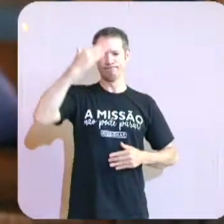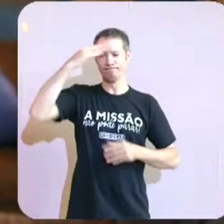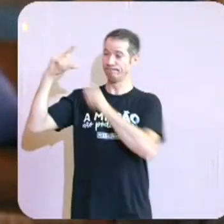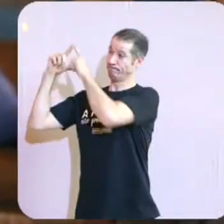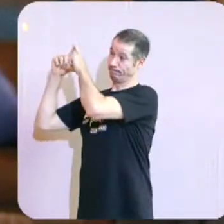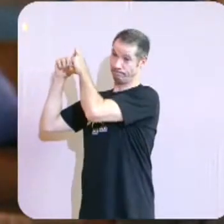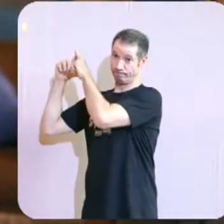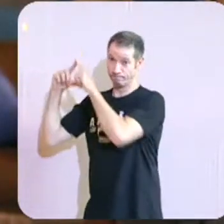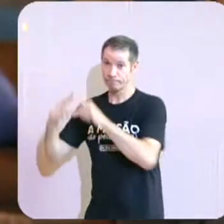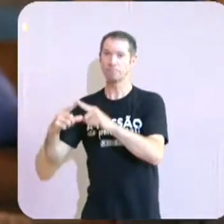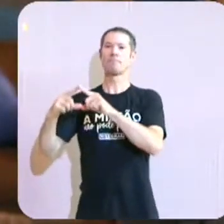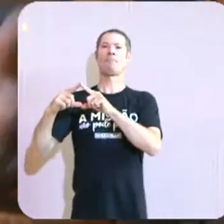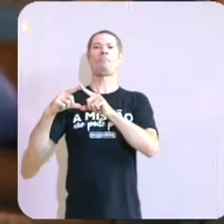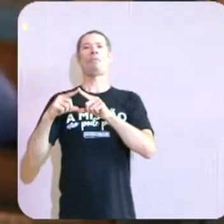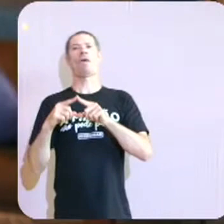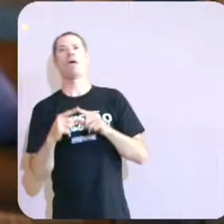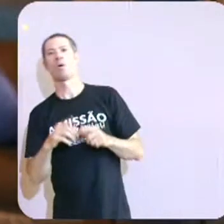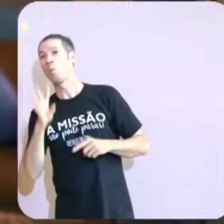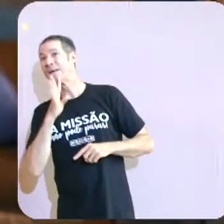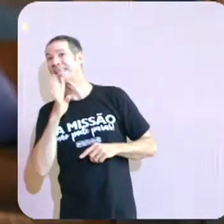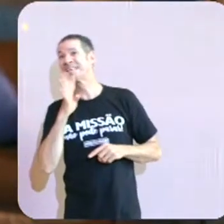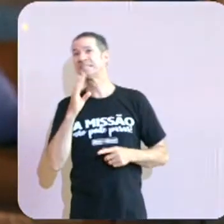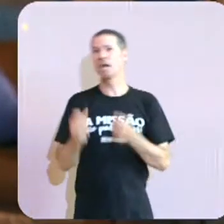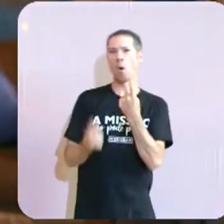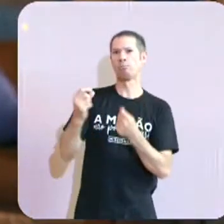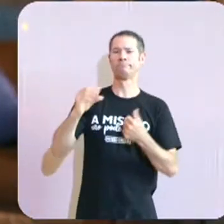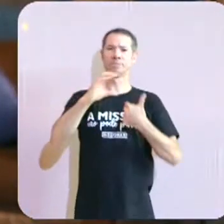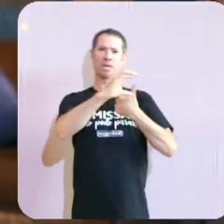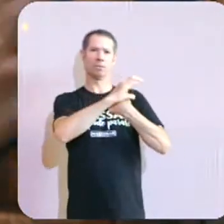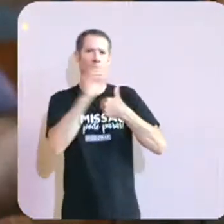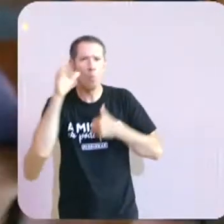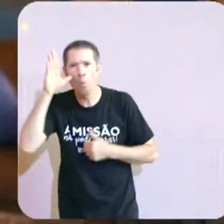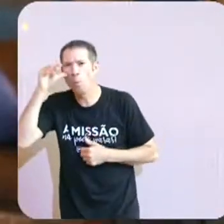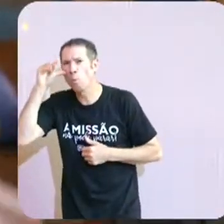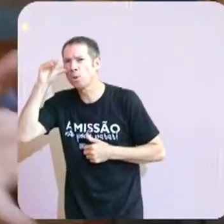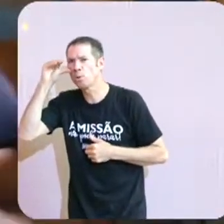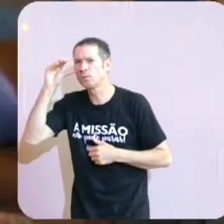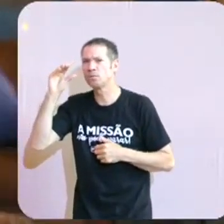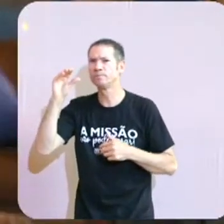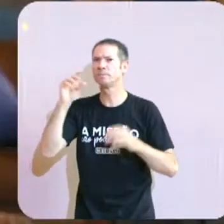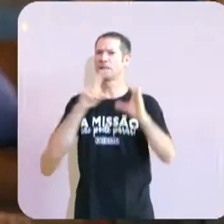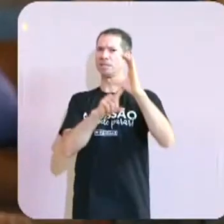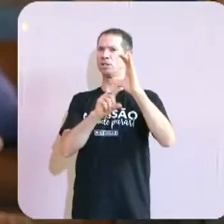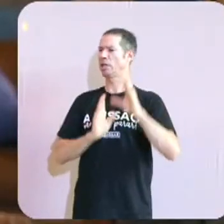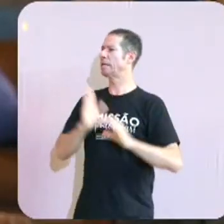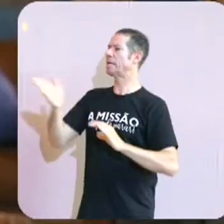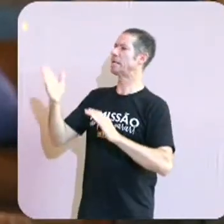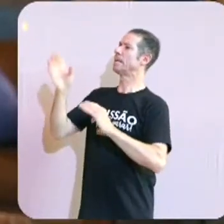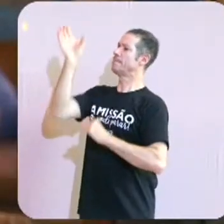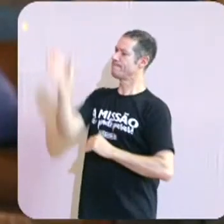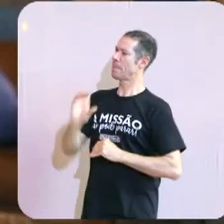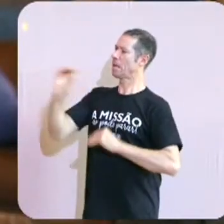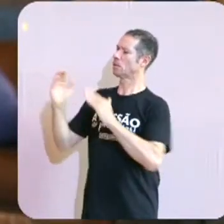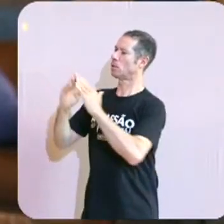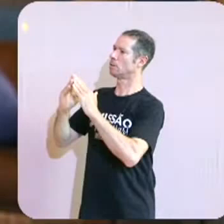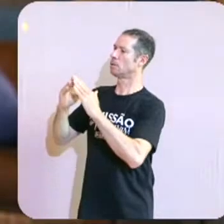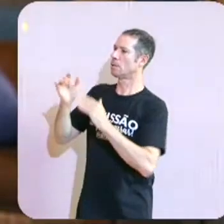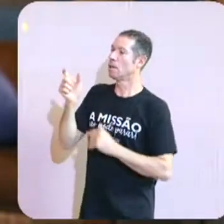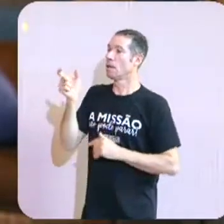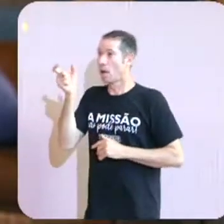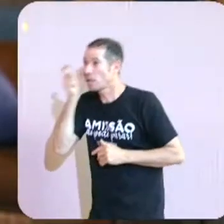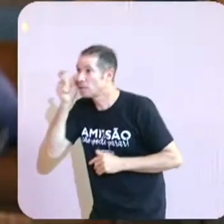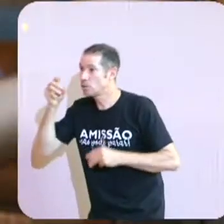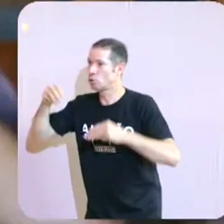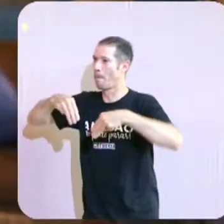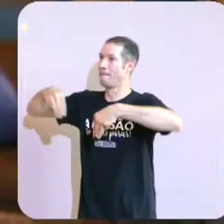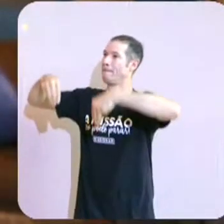tradicional, acabou por conhecer alguns cristãos e, curioso, decidiu ir numa igreja católica. Quando ele chegou lá, assistiu à missa, voltou